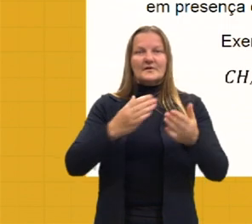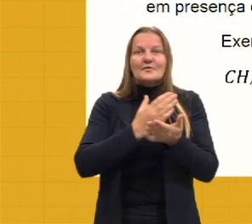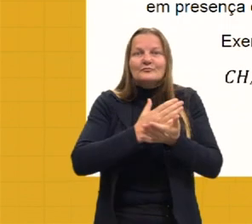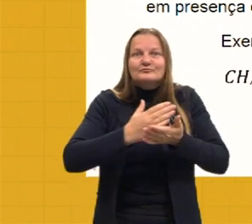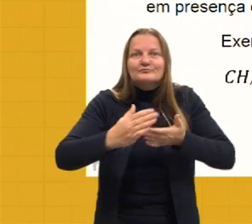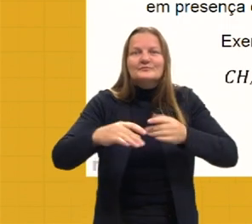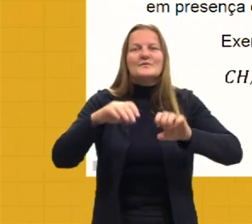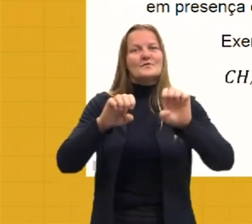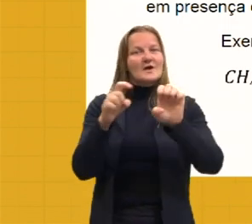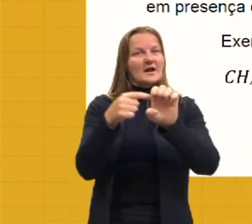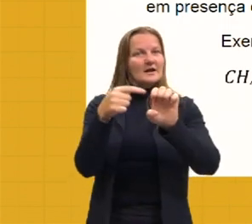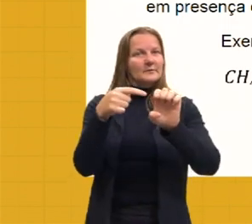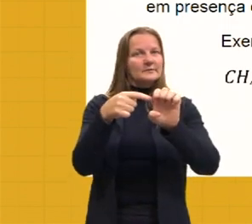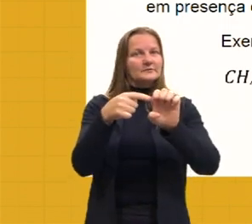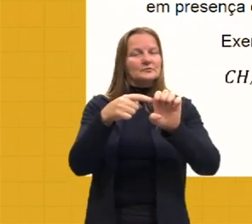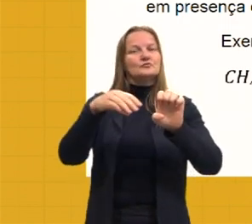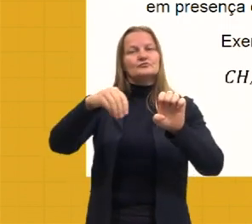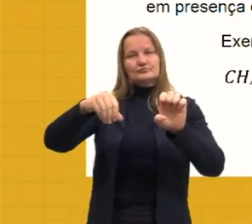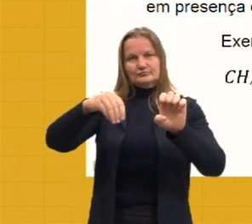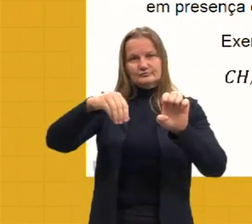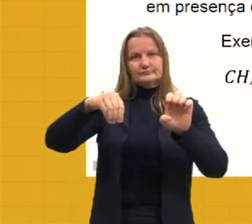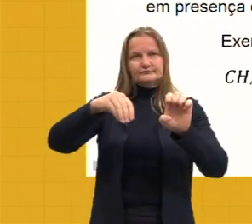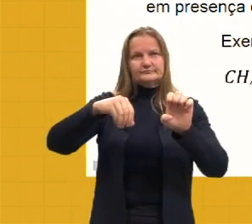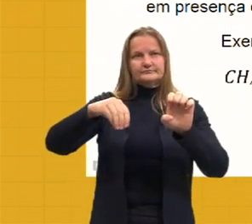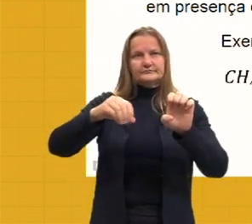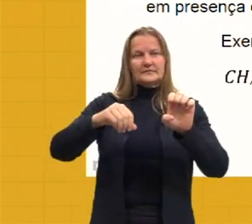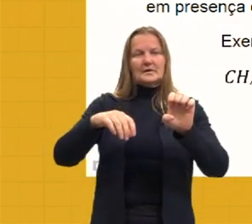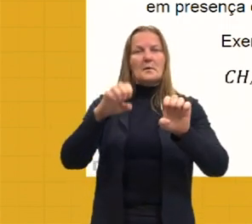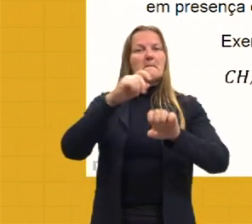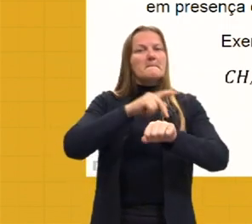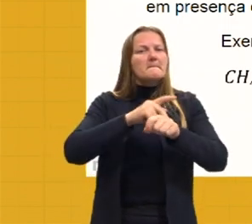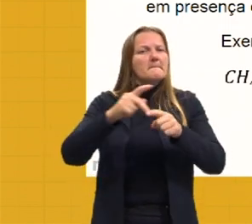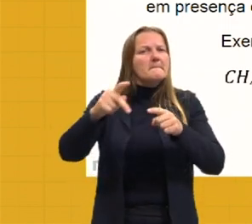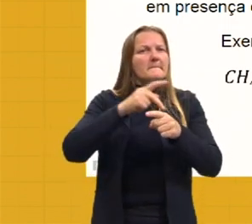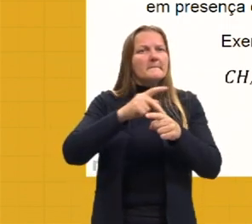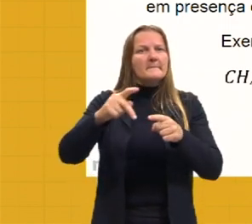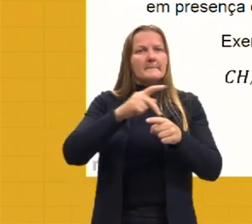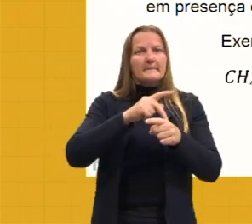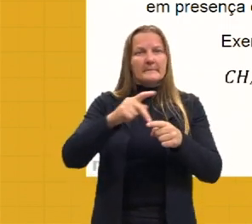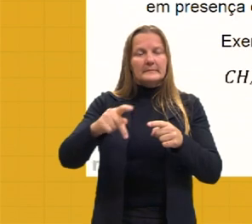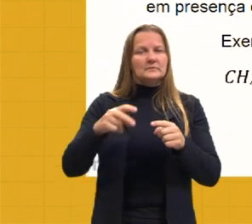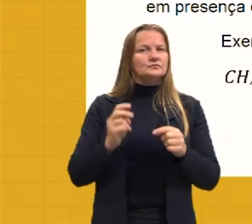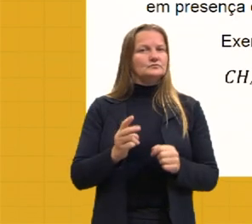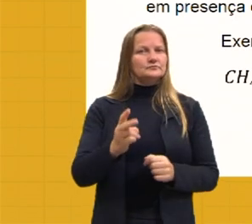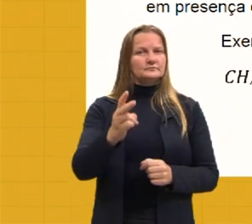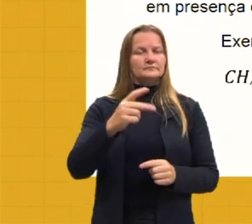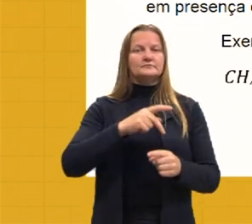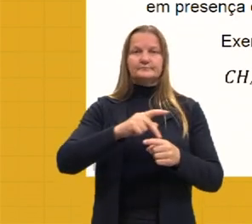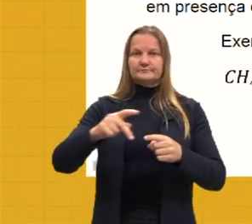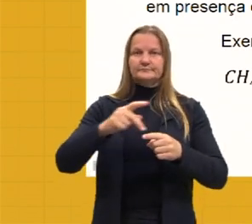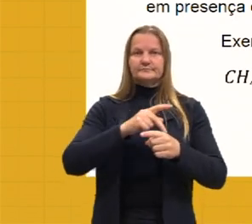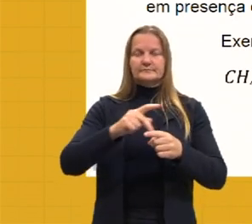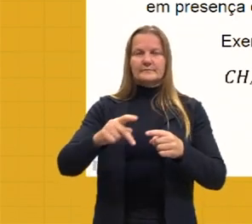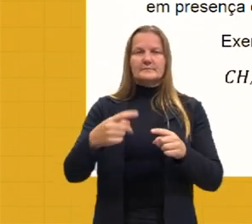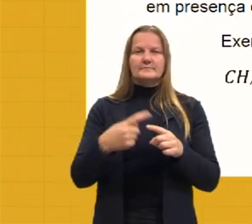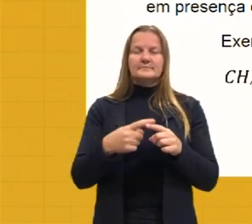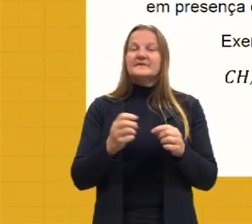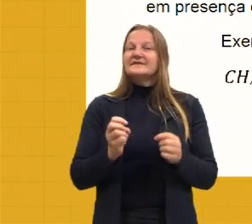partir de seus elementos substâncias simples no estado padrão este estado padrão existe entalpia padrão